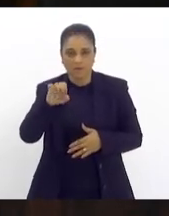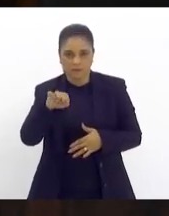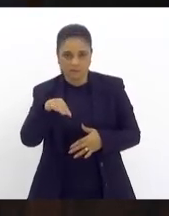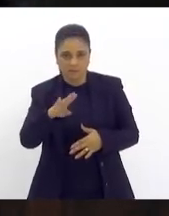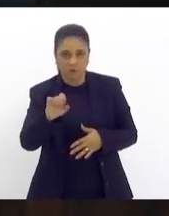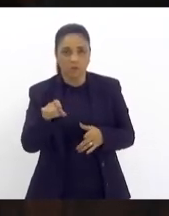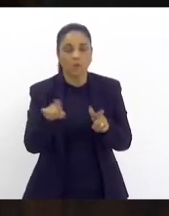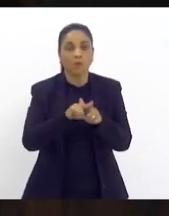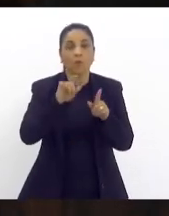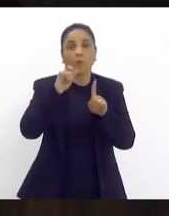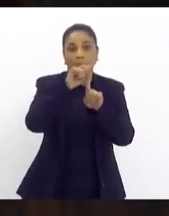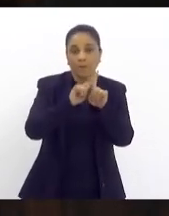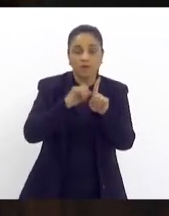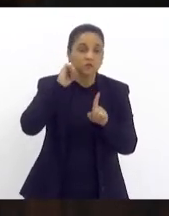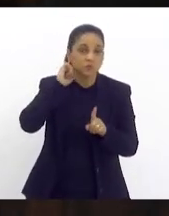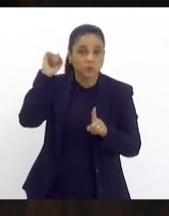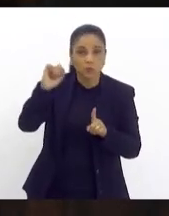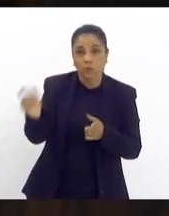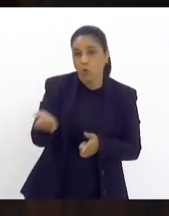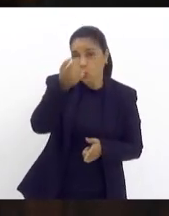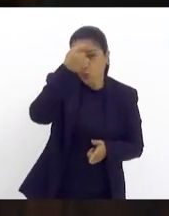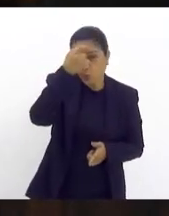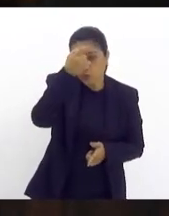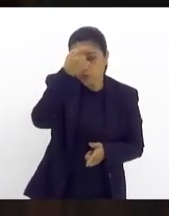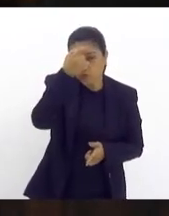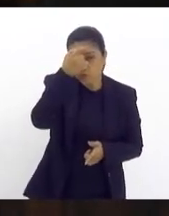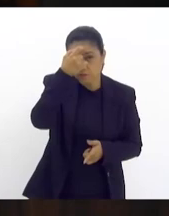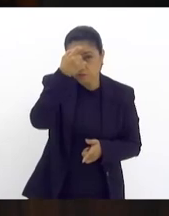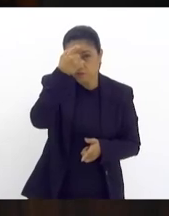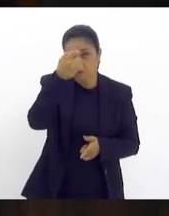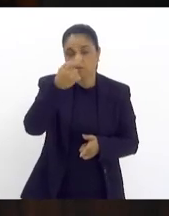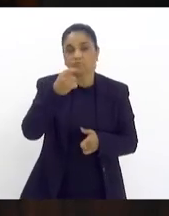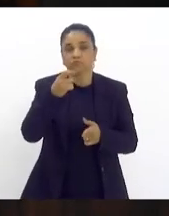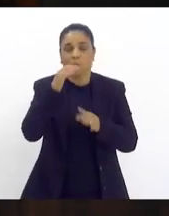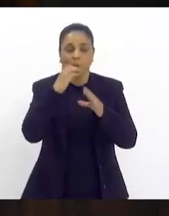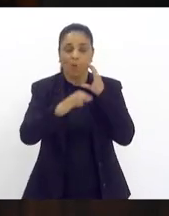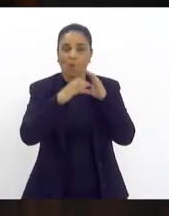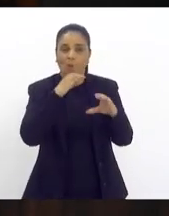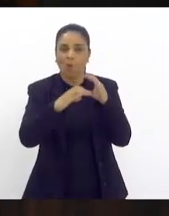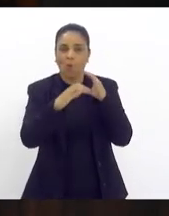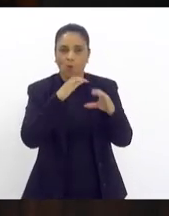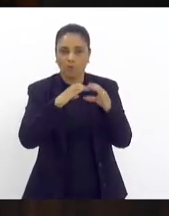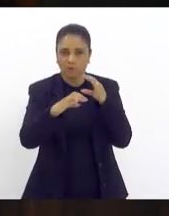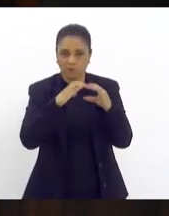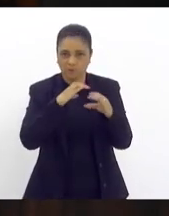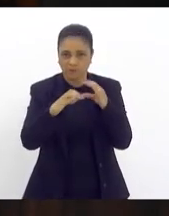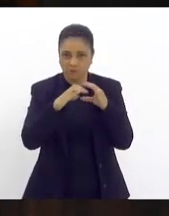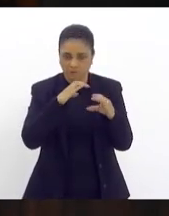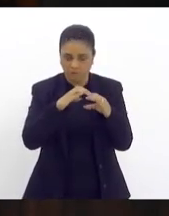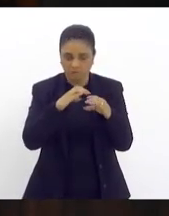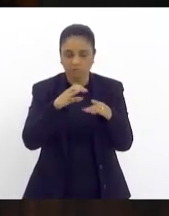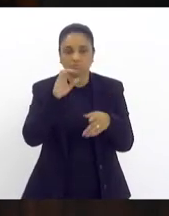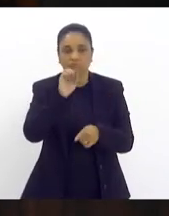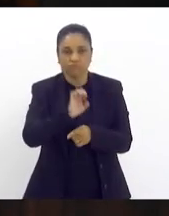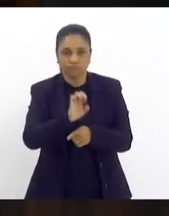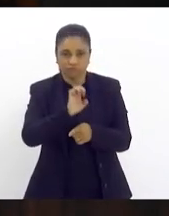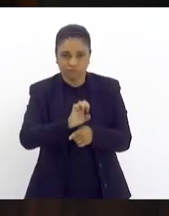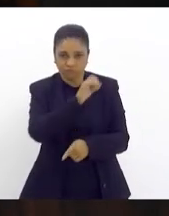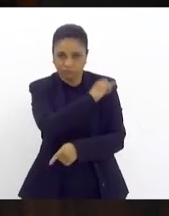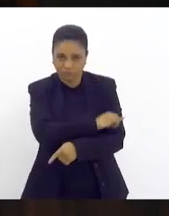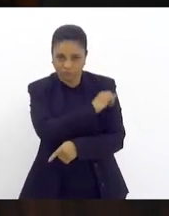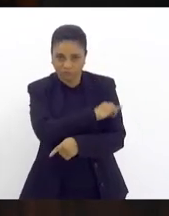com o mês de conscientização conscientização da comunicação alternativa no âmbito do Estado do Rio de Janeiro